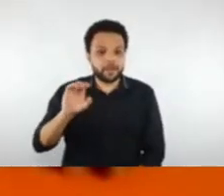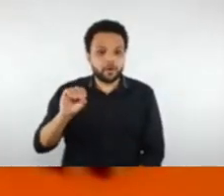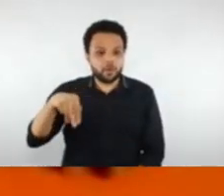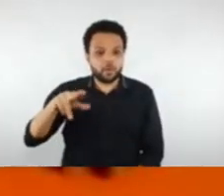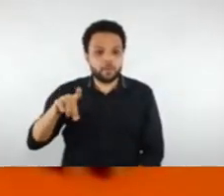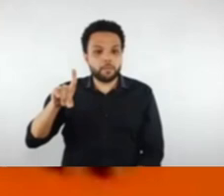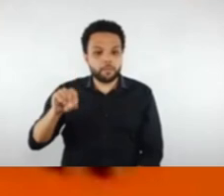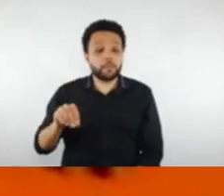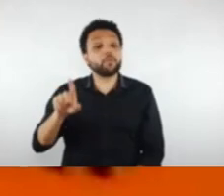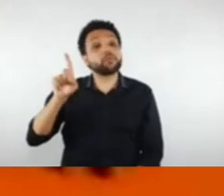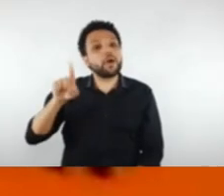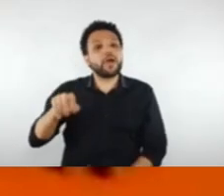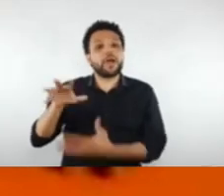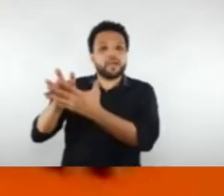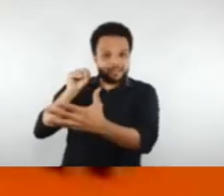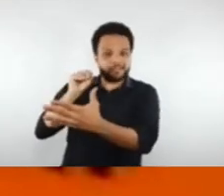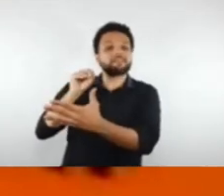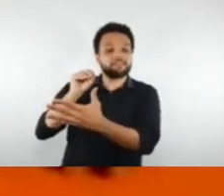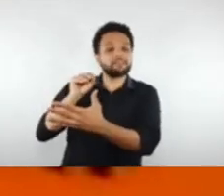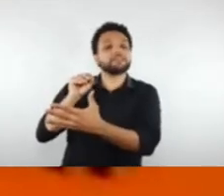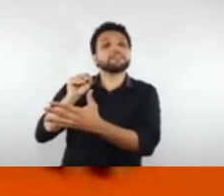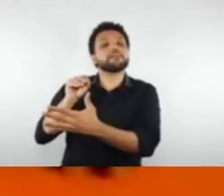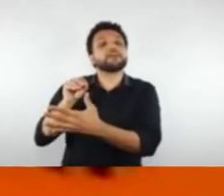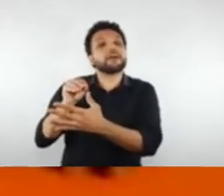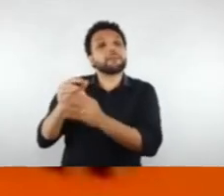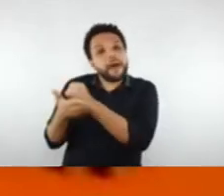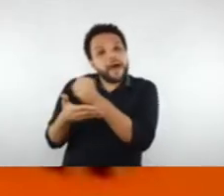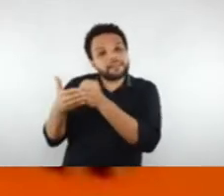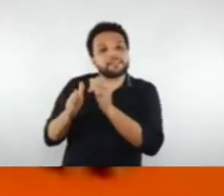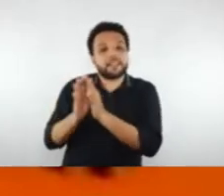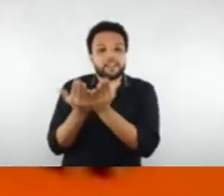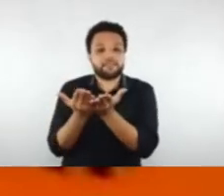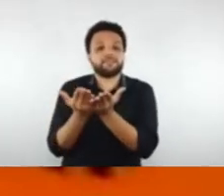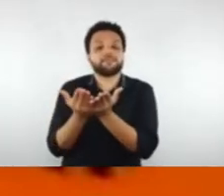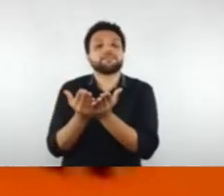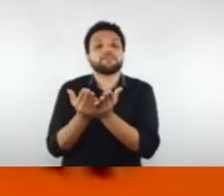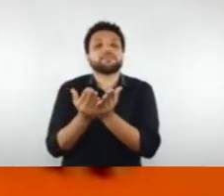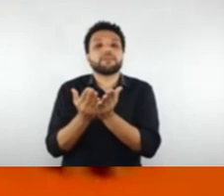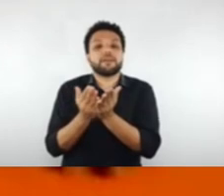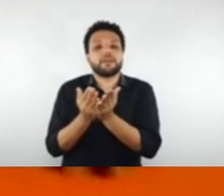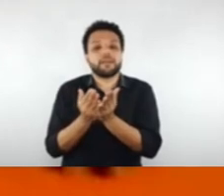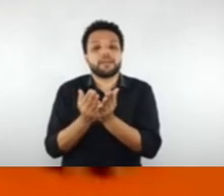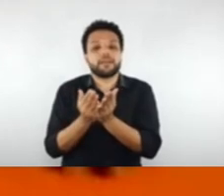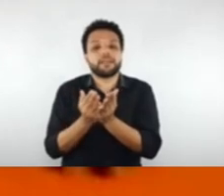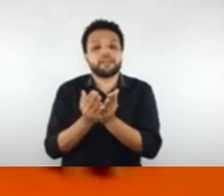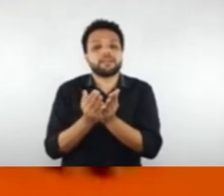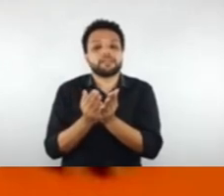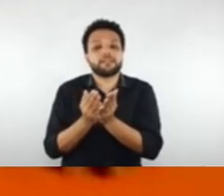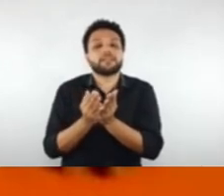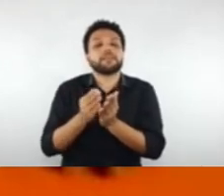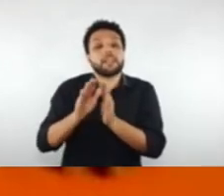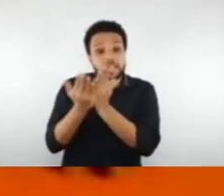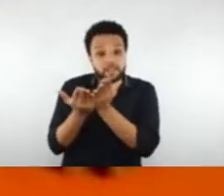Veias Abertas da América Latina, do Galeano. Ele traz a história da América Latina, em última instância, a história do Brasil, por meio do